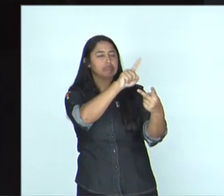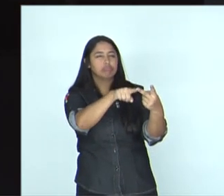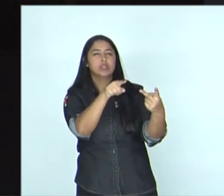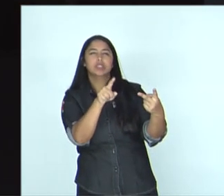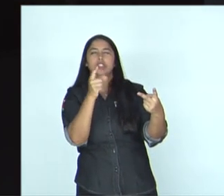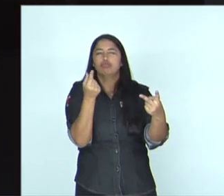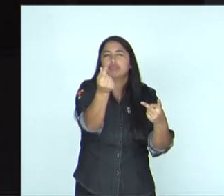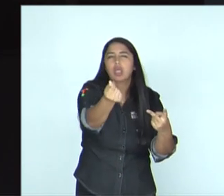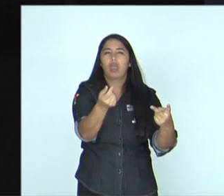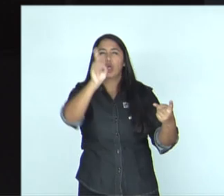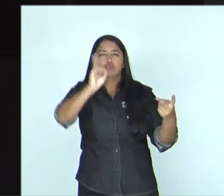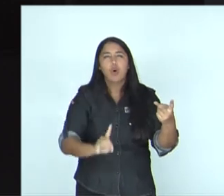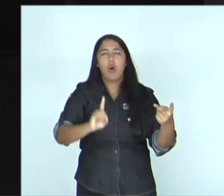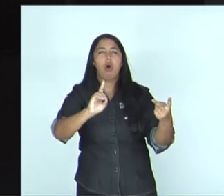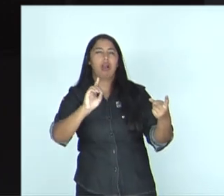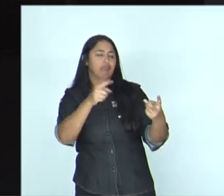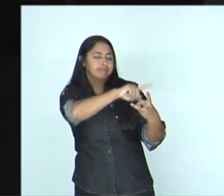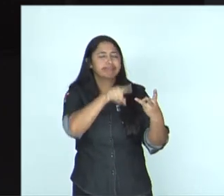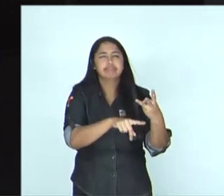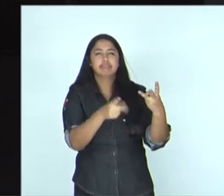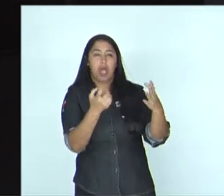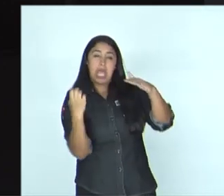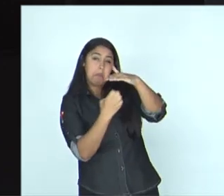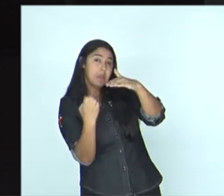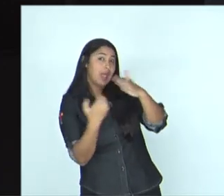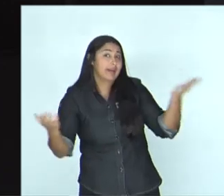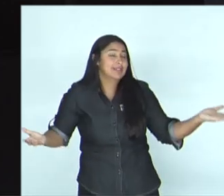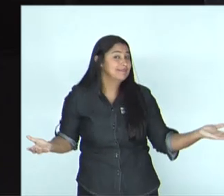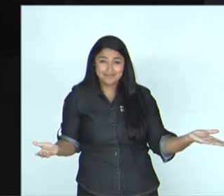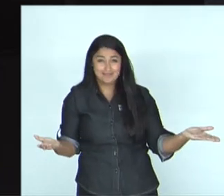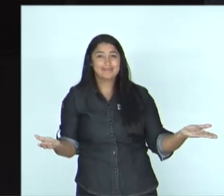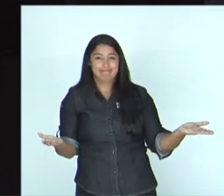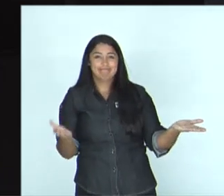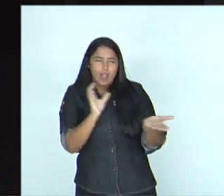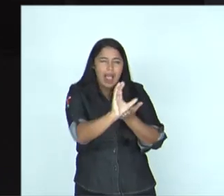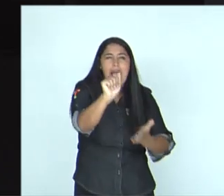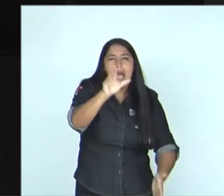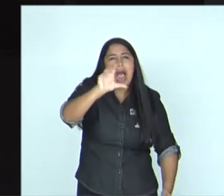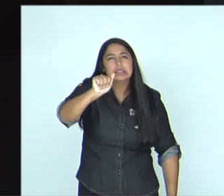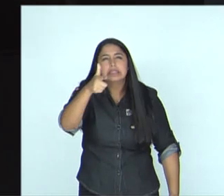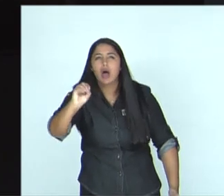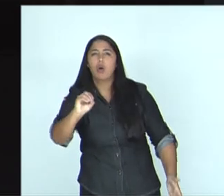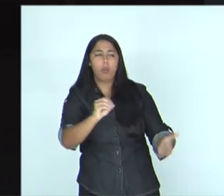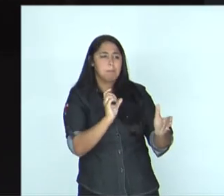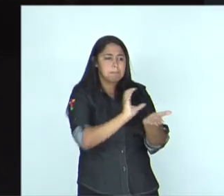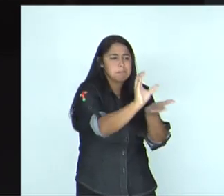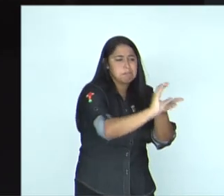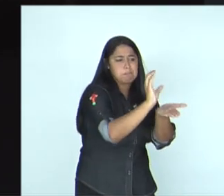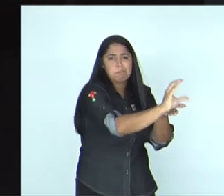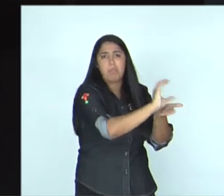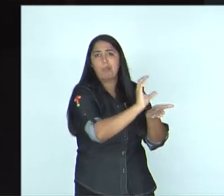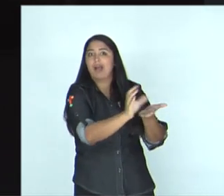aplicação financeira, no investimento numa empresa, numa ação, e a gente às vezes investe tão